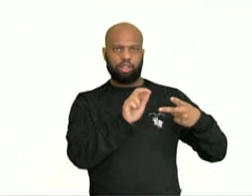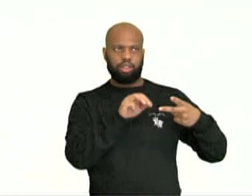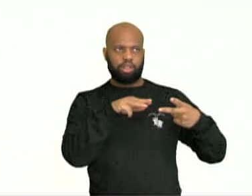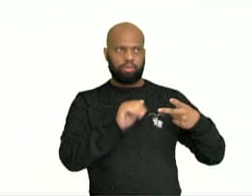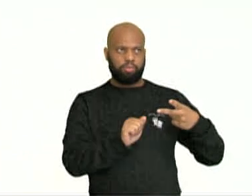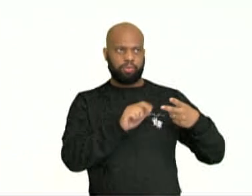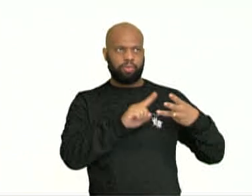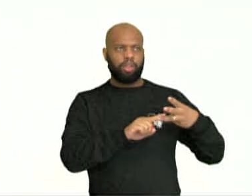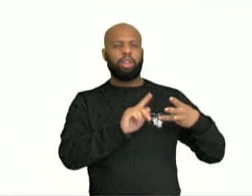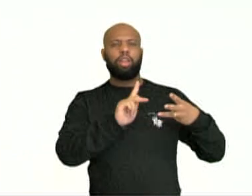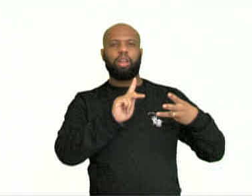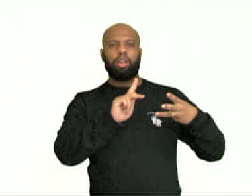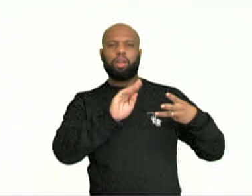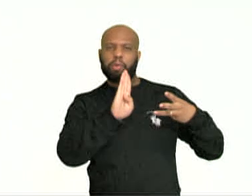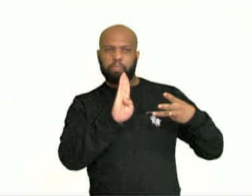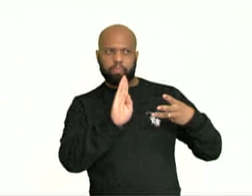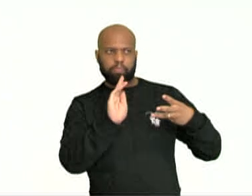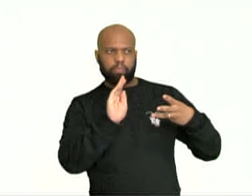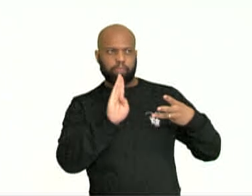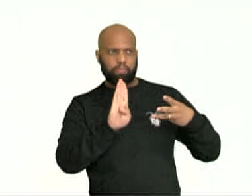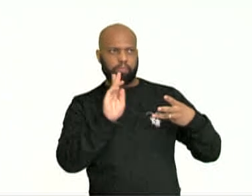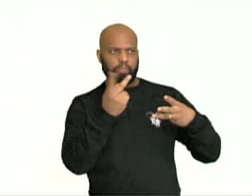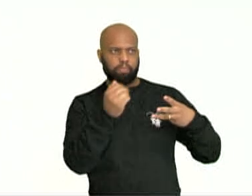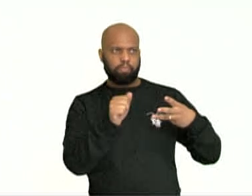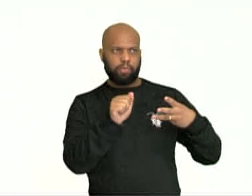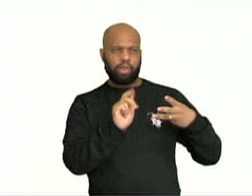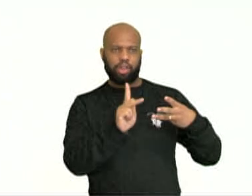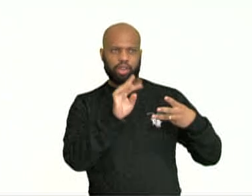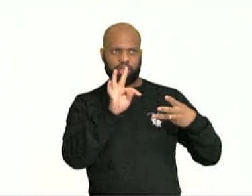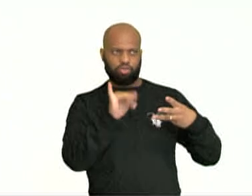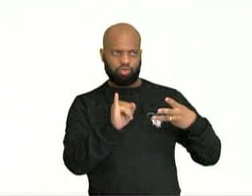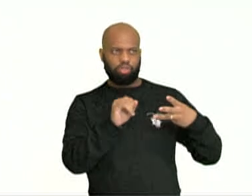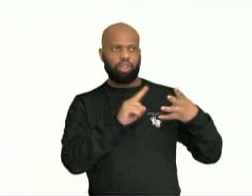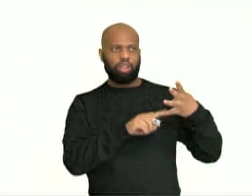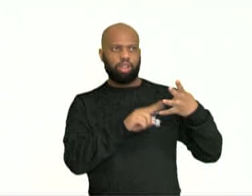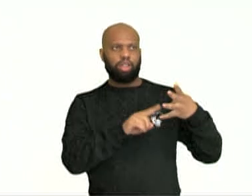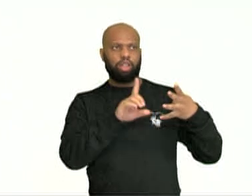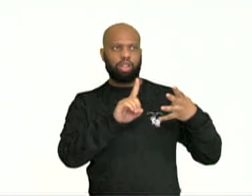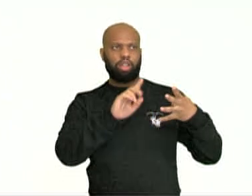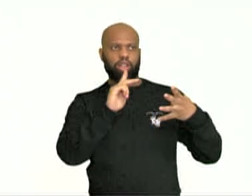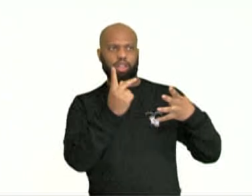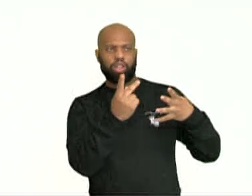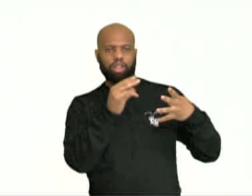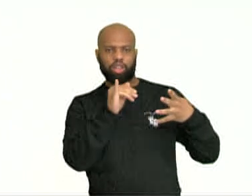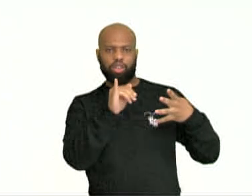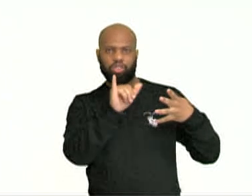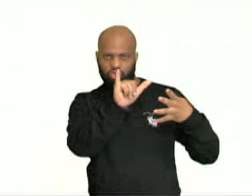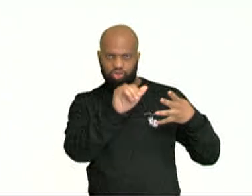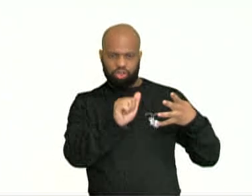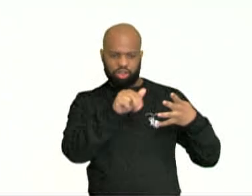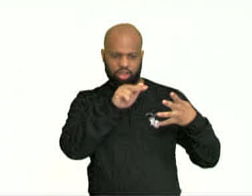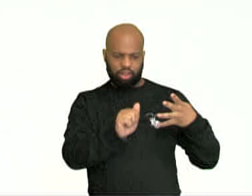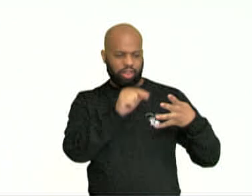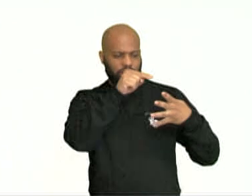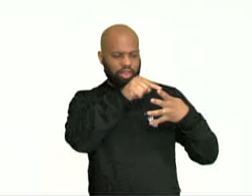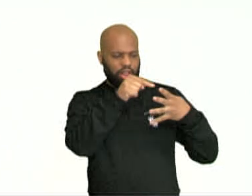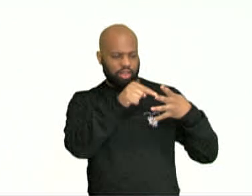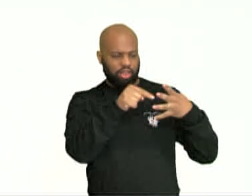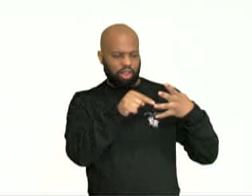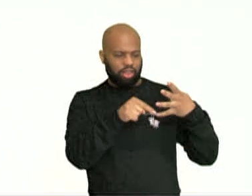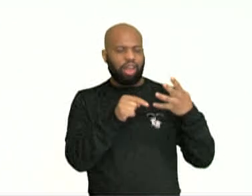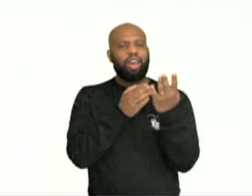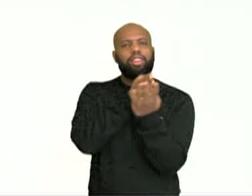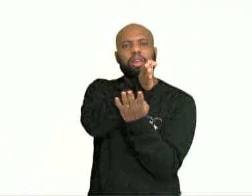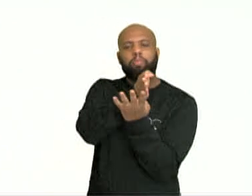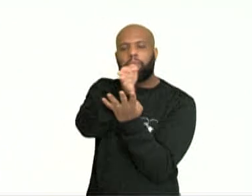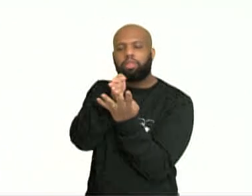temos várias vertentes do yoga e cada uma delas busca um trabalho, um aspecto diferente de vocês,